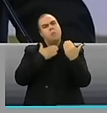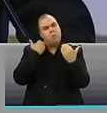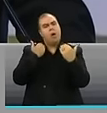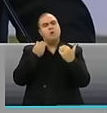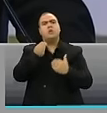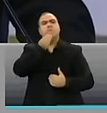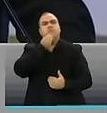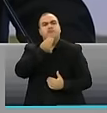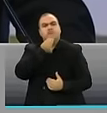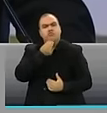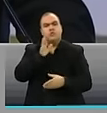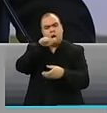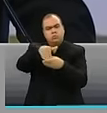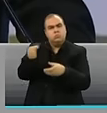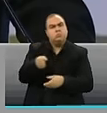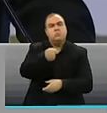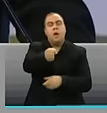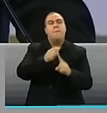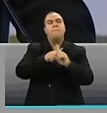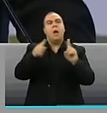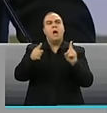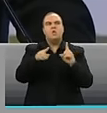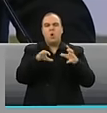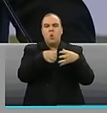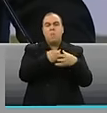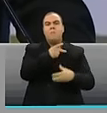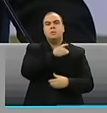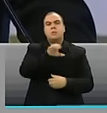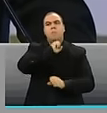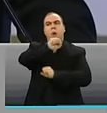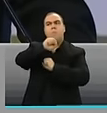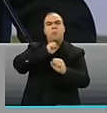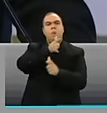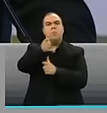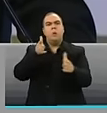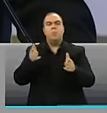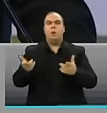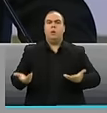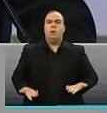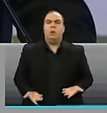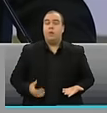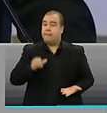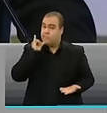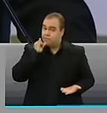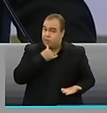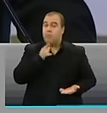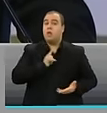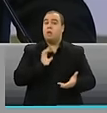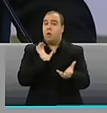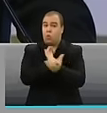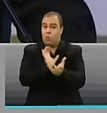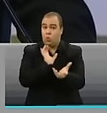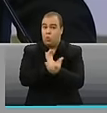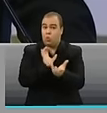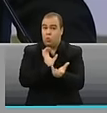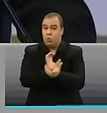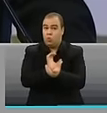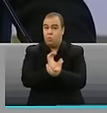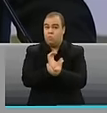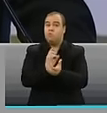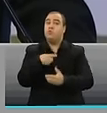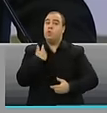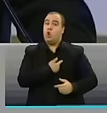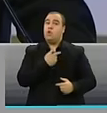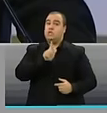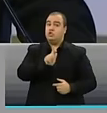por bandidos do crime organizado. Isso já chegou aqui em São Paulo. Infelizmente, tem milícia na nossa gloriosa